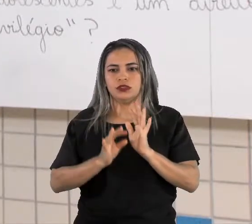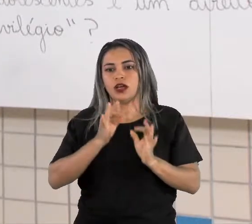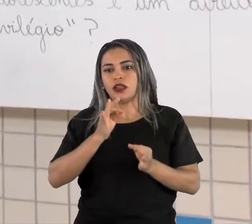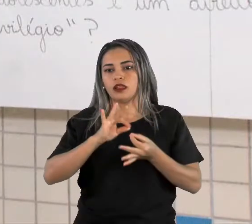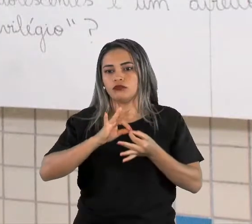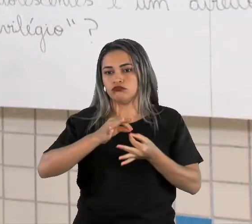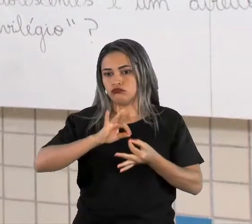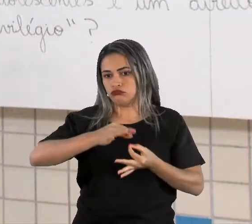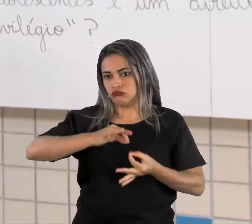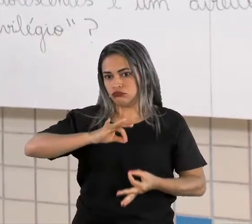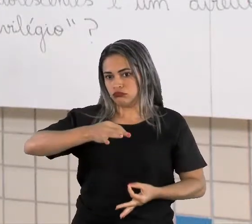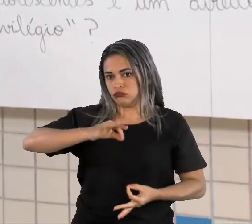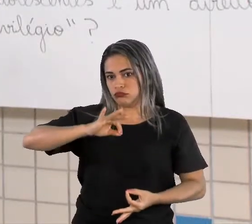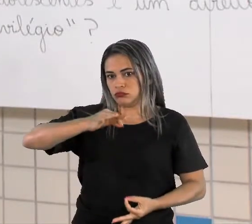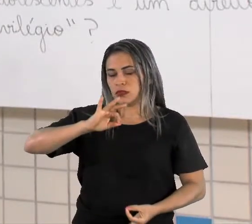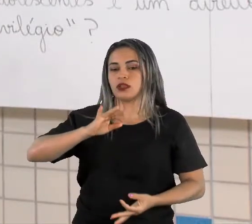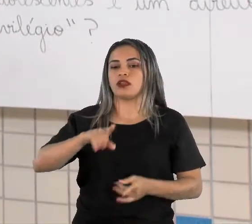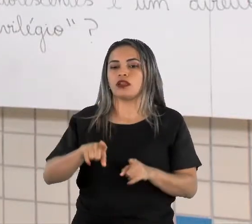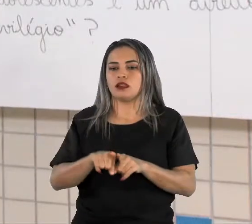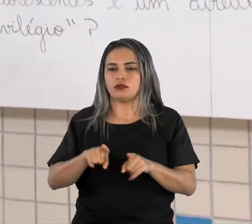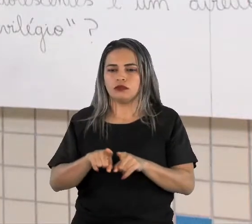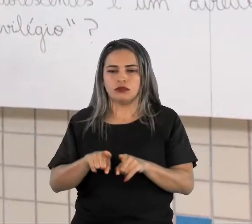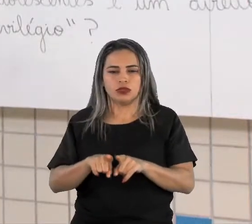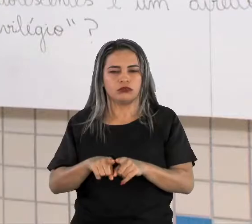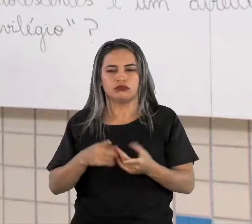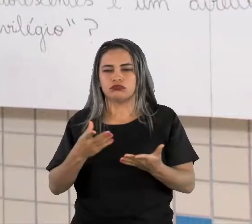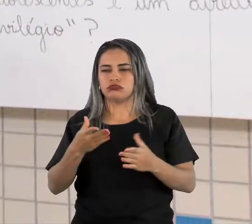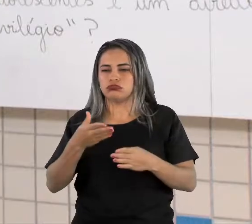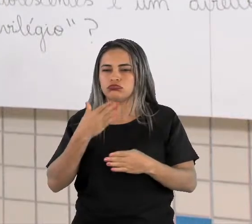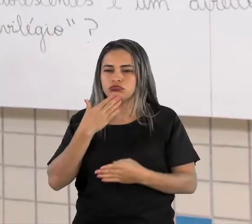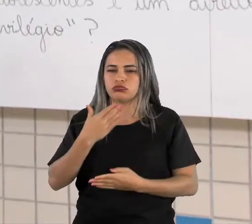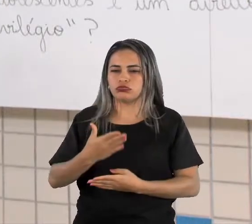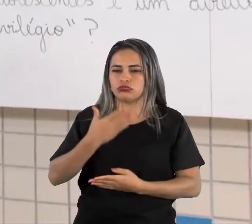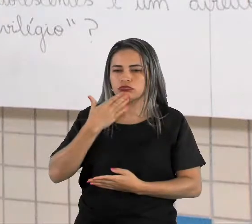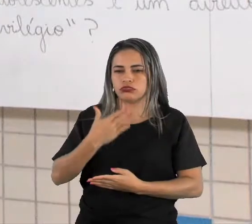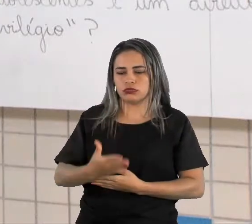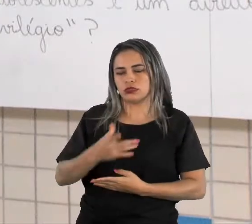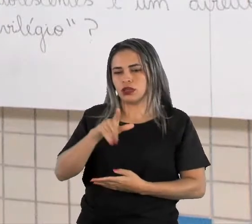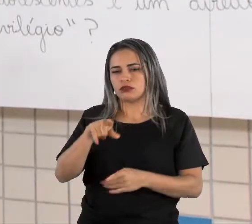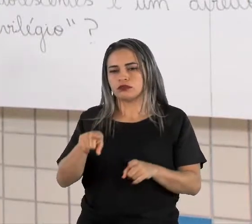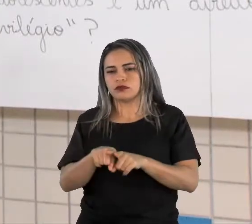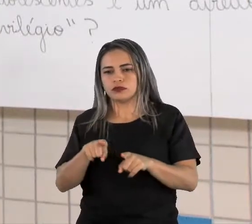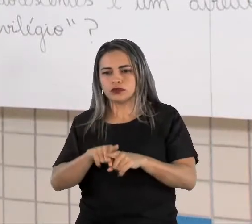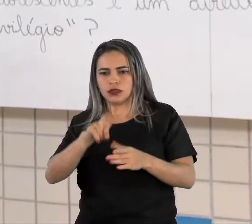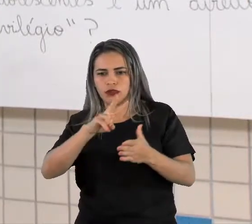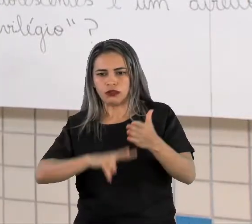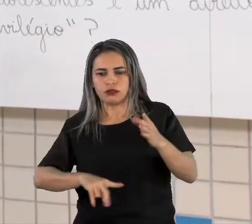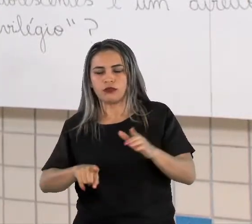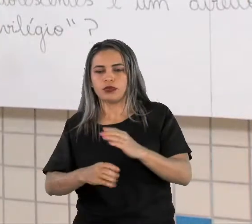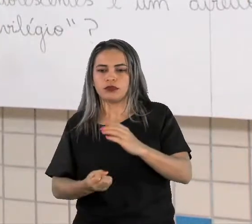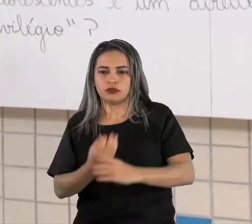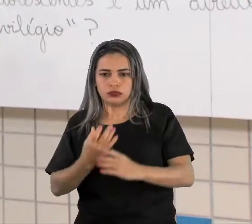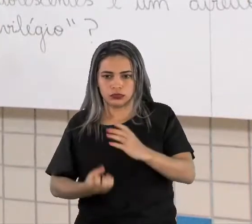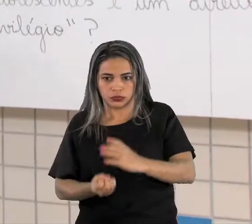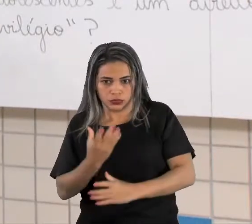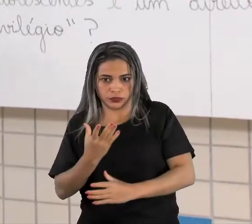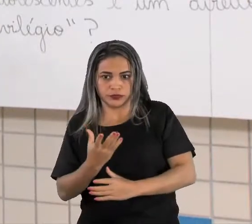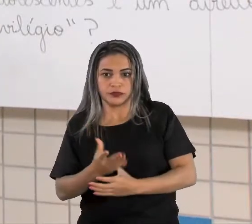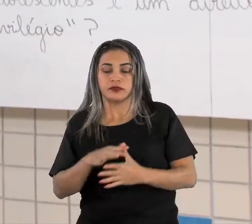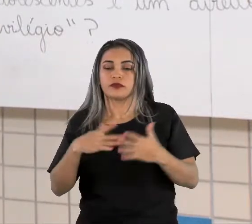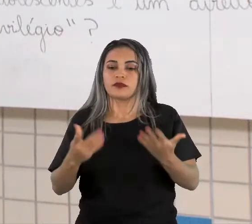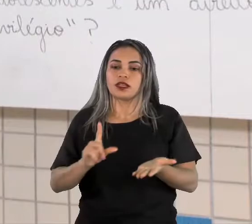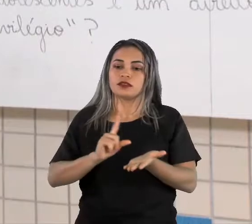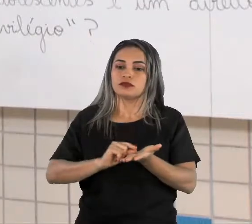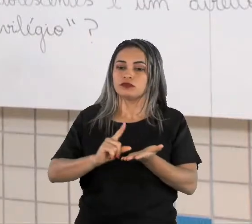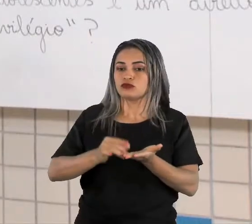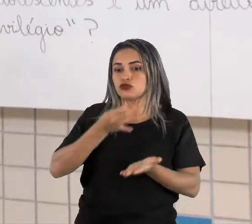dissertativo, né, e é um texto bem cobrado, tanto para vocês lerem como para produzirem. Além do artigo de